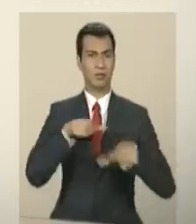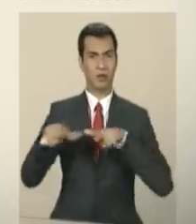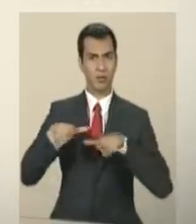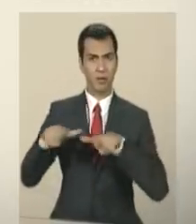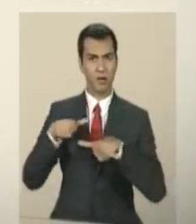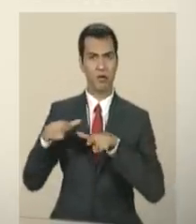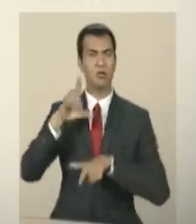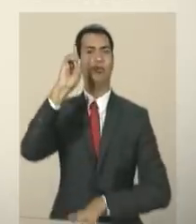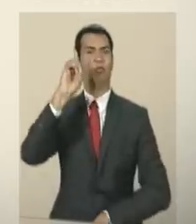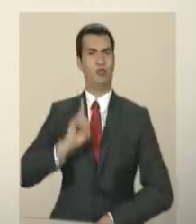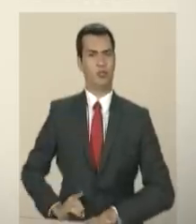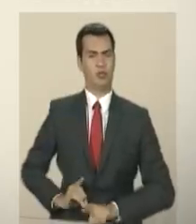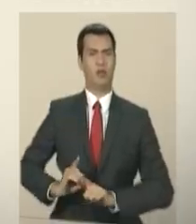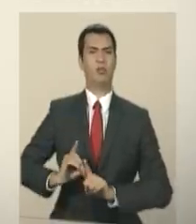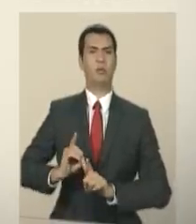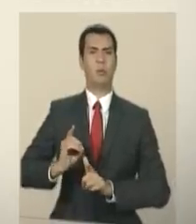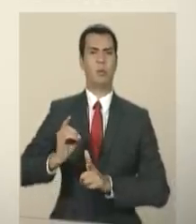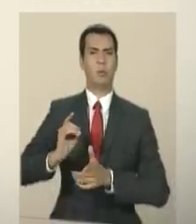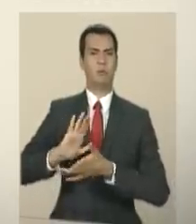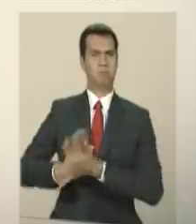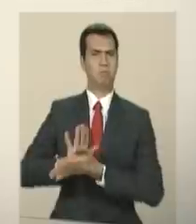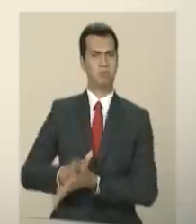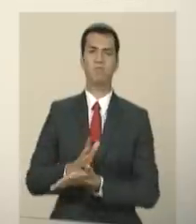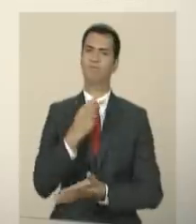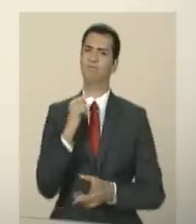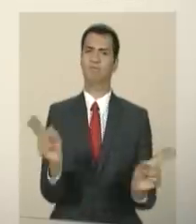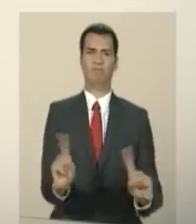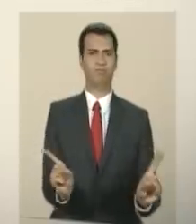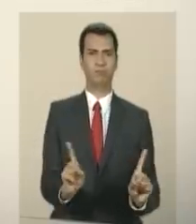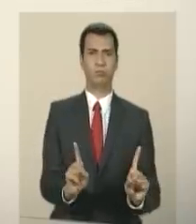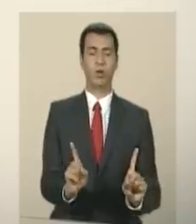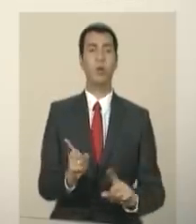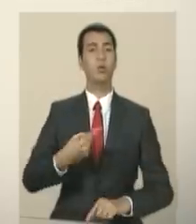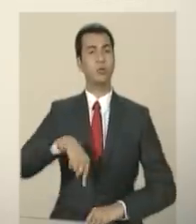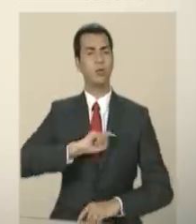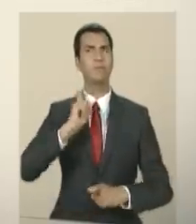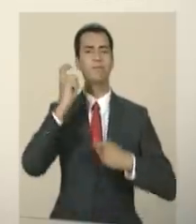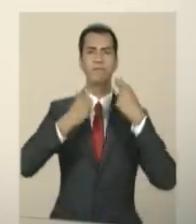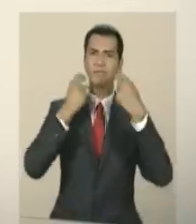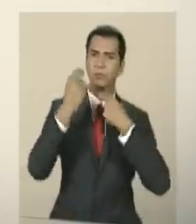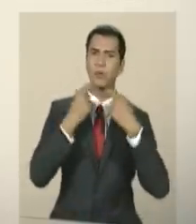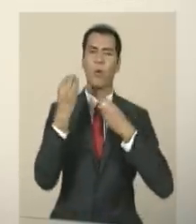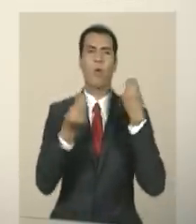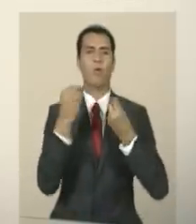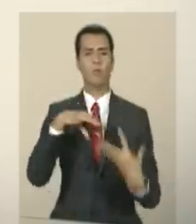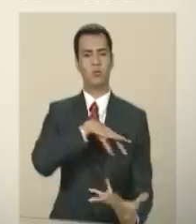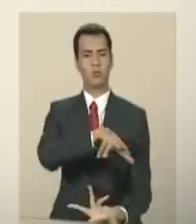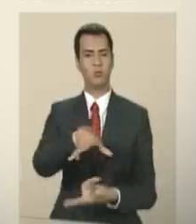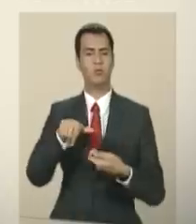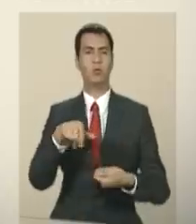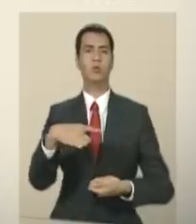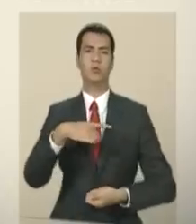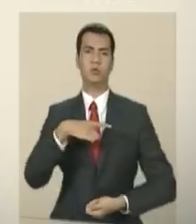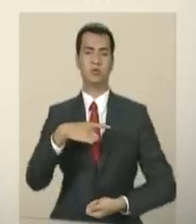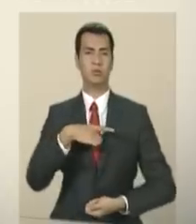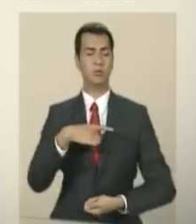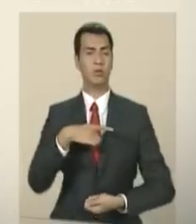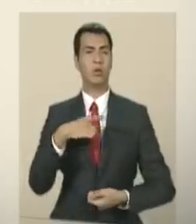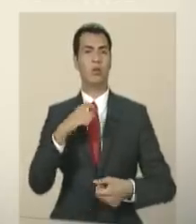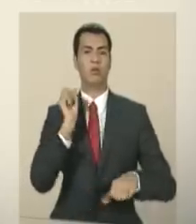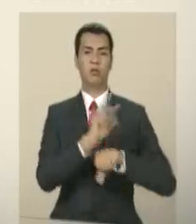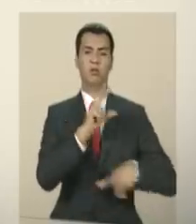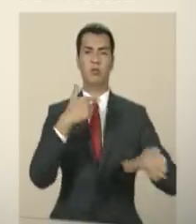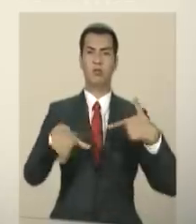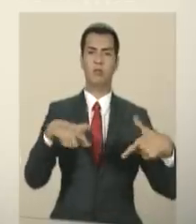a questão do desemprego é extremamente preocupante atingiu no mundo 200 milhões de pessoas o